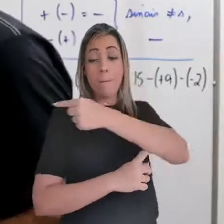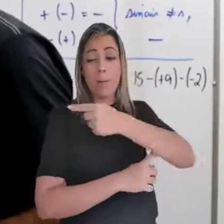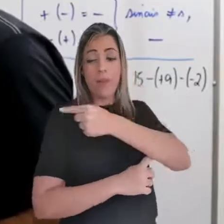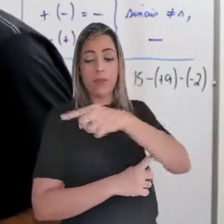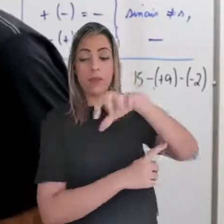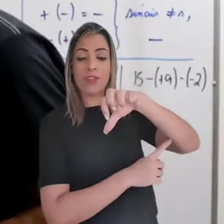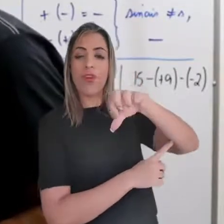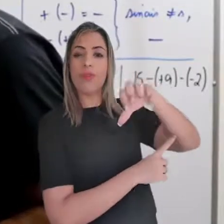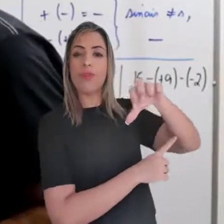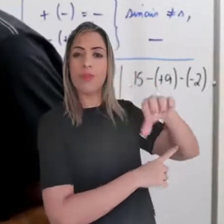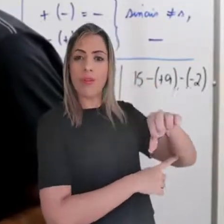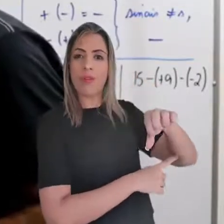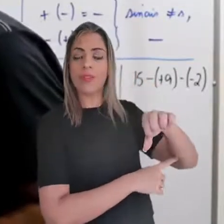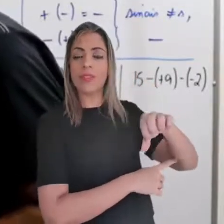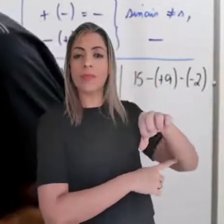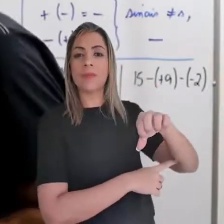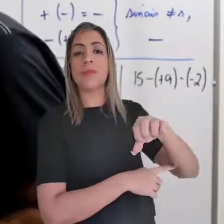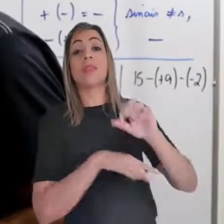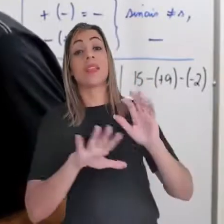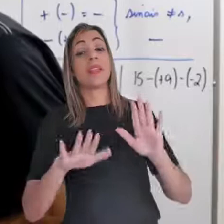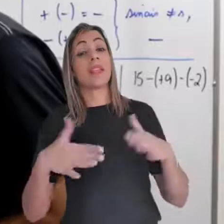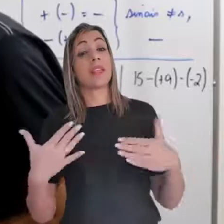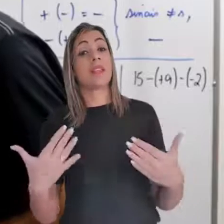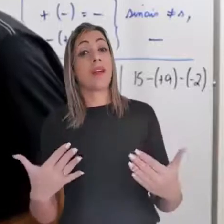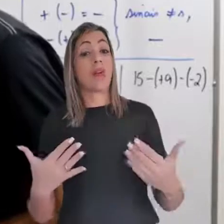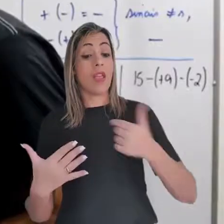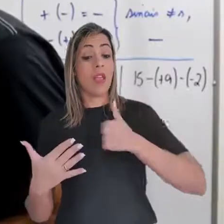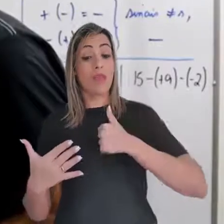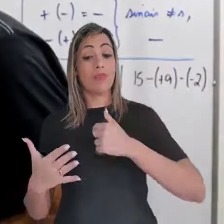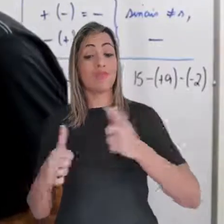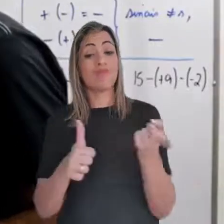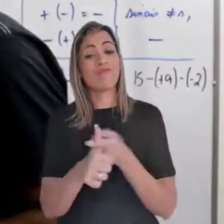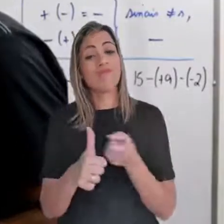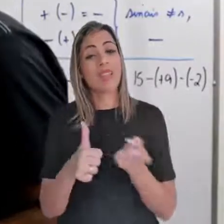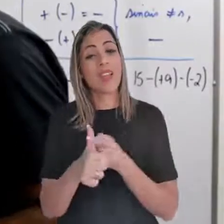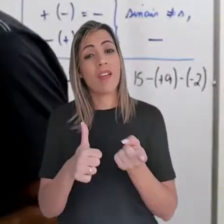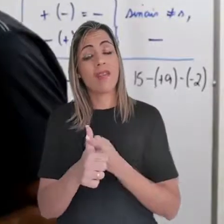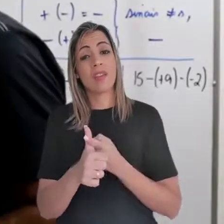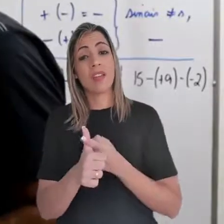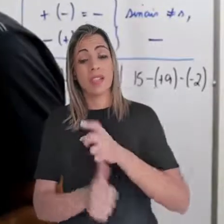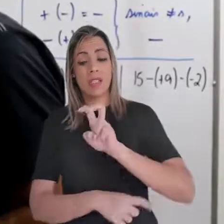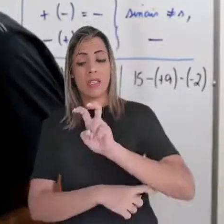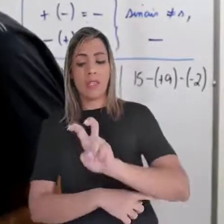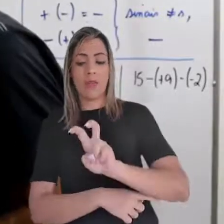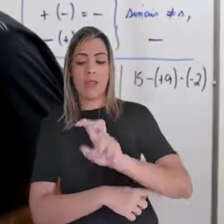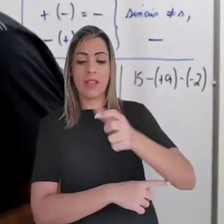155 menos 99. Portanto, eu fiquei devendo